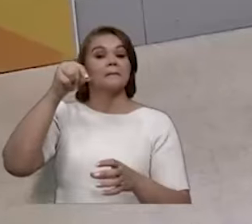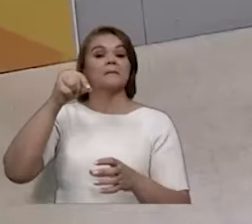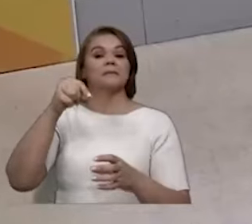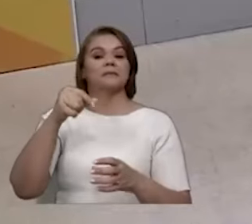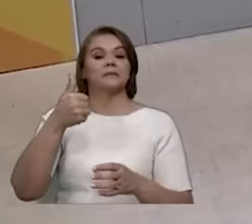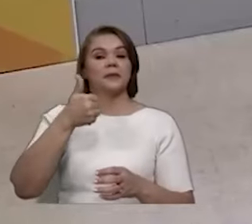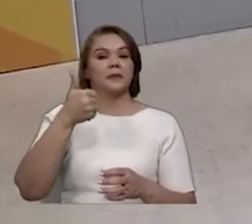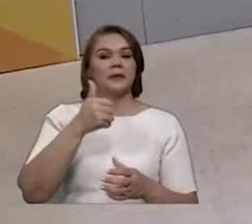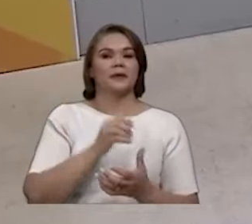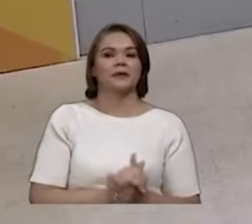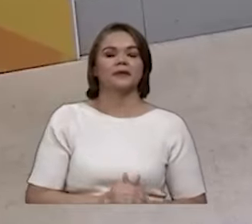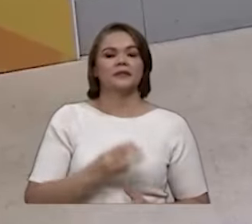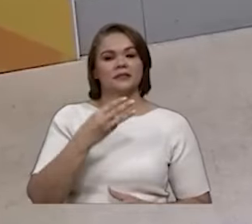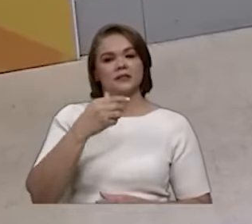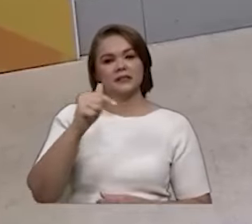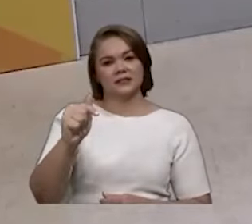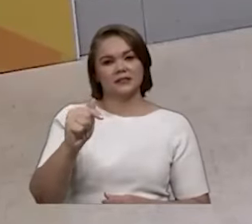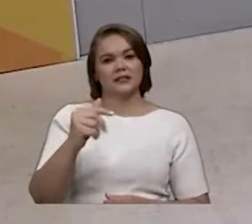quarto prêmio.